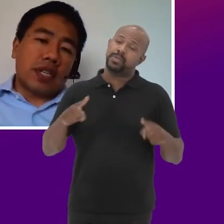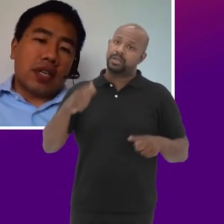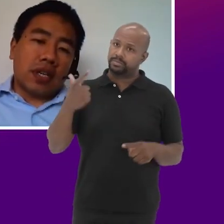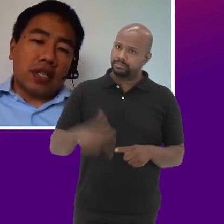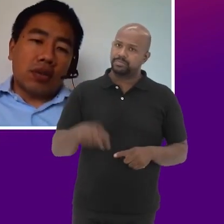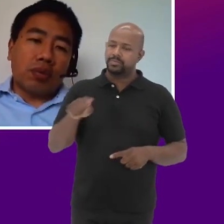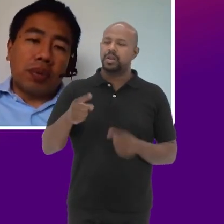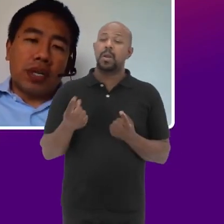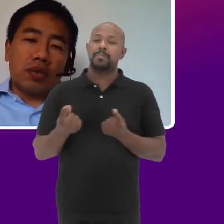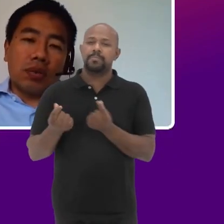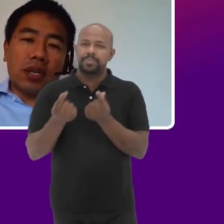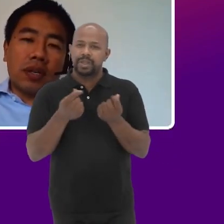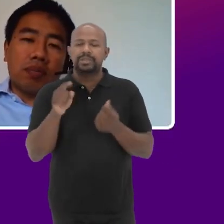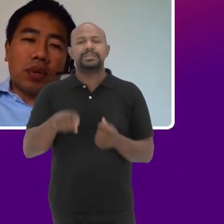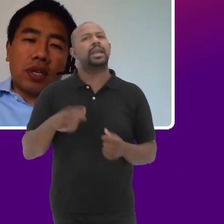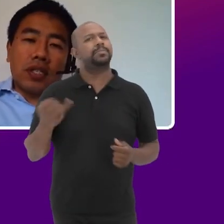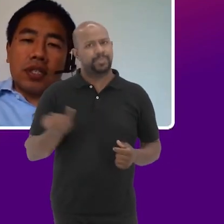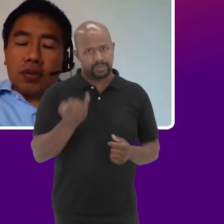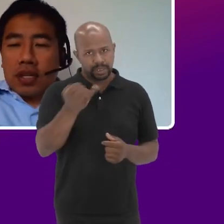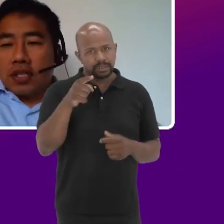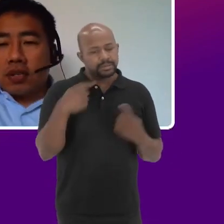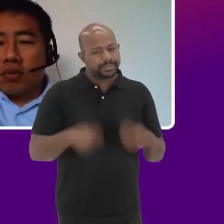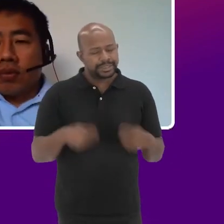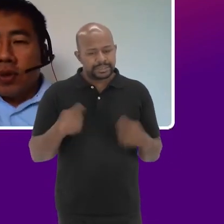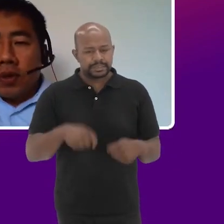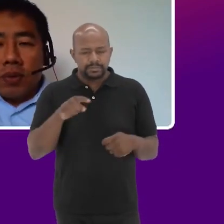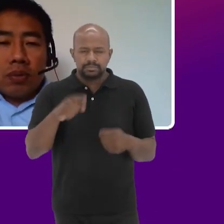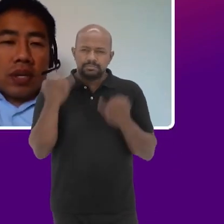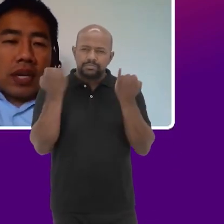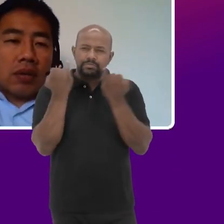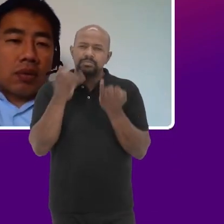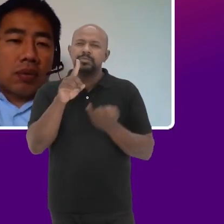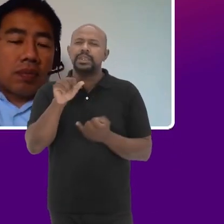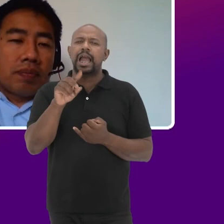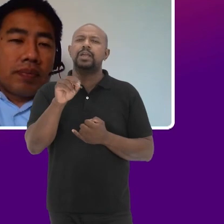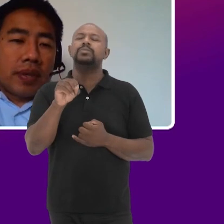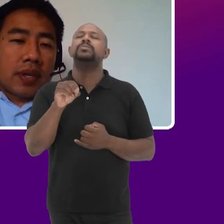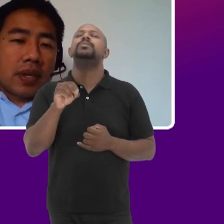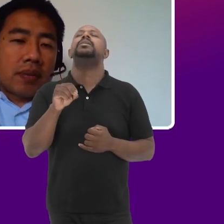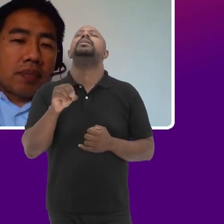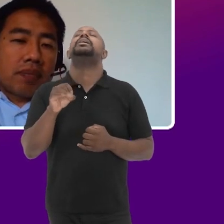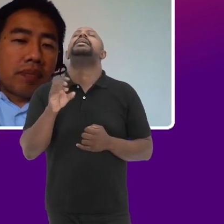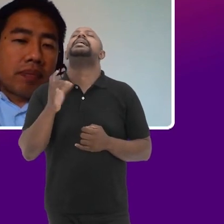uma vez, né, a questão do preço é importante, então tem que ser um dado,